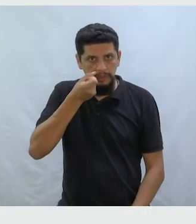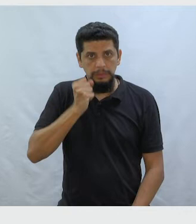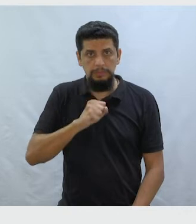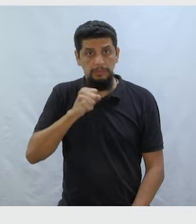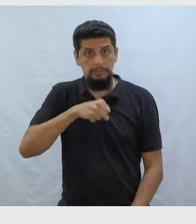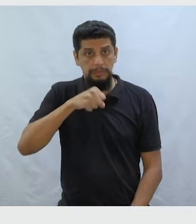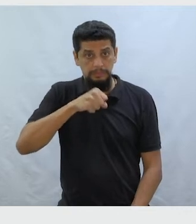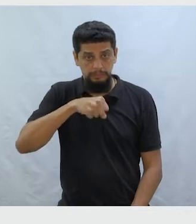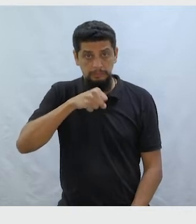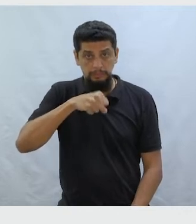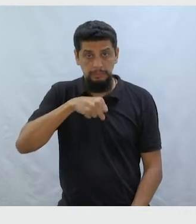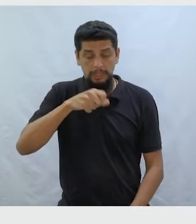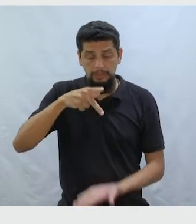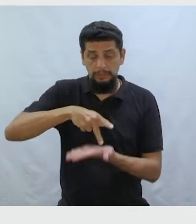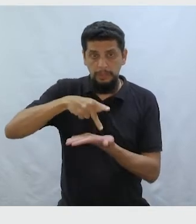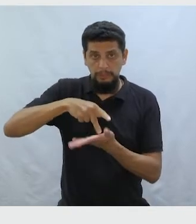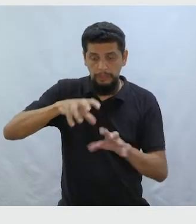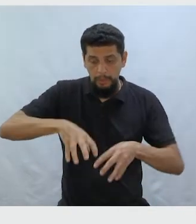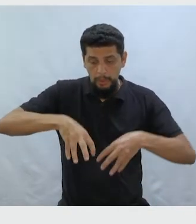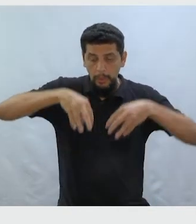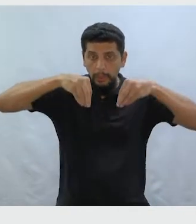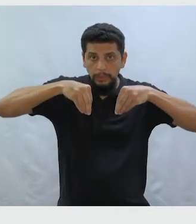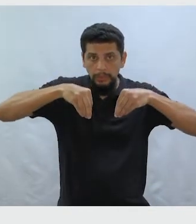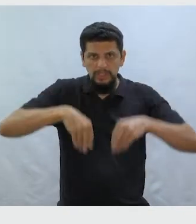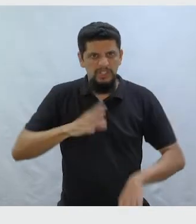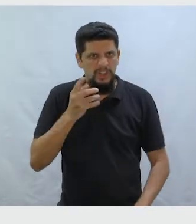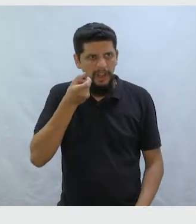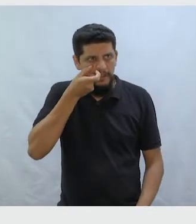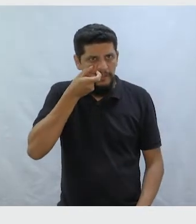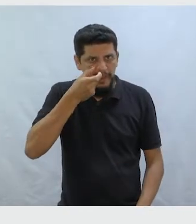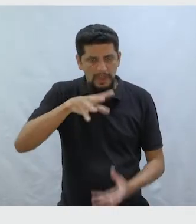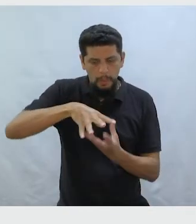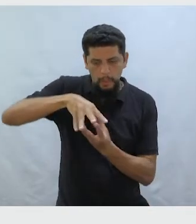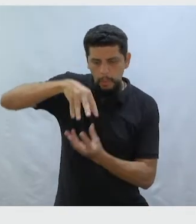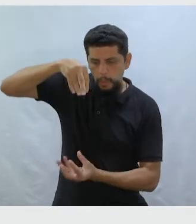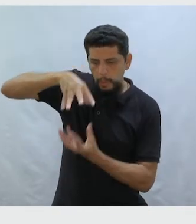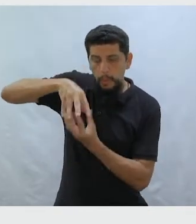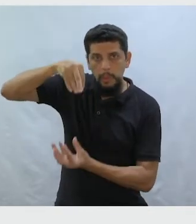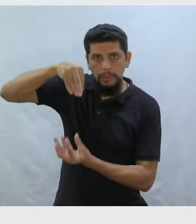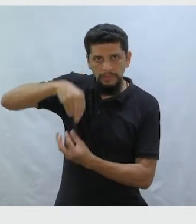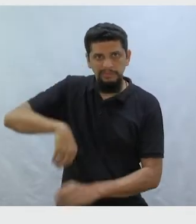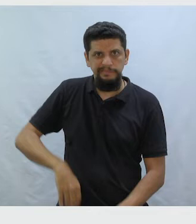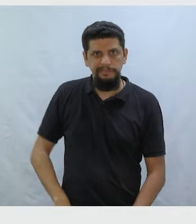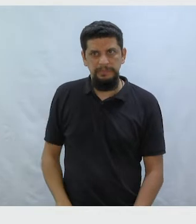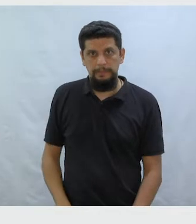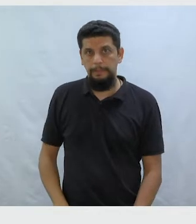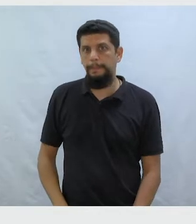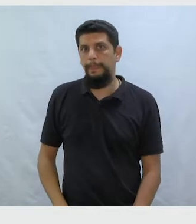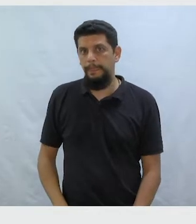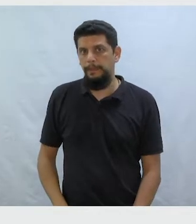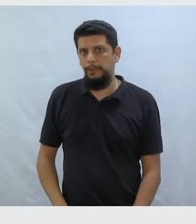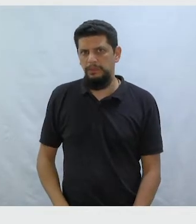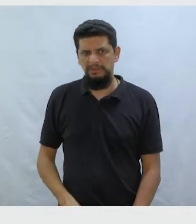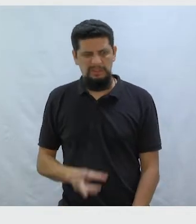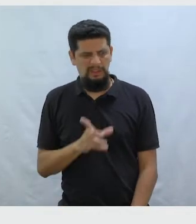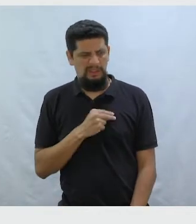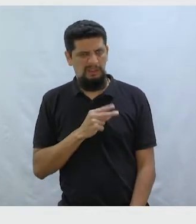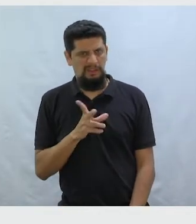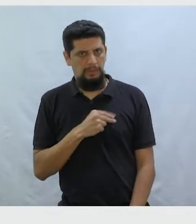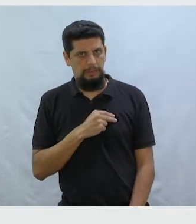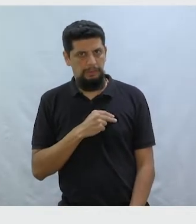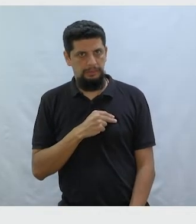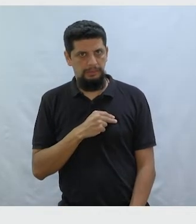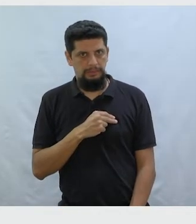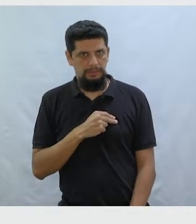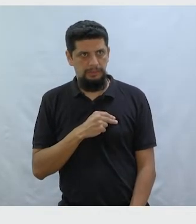confirmava são Fantasmas sim senhor já vi cada sombra enorme lá lá dentro Cruz